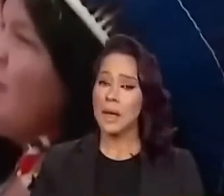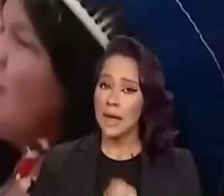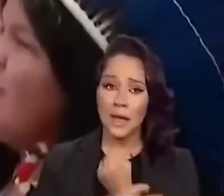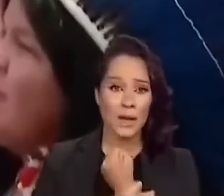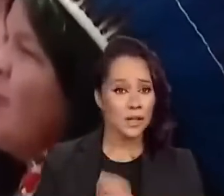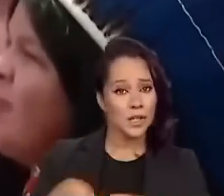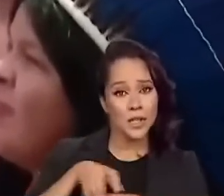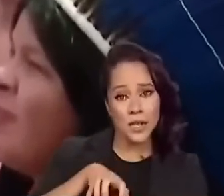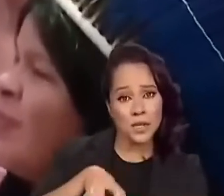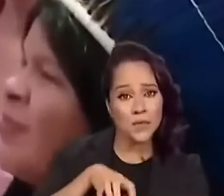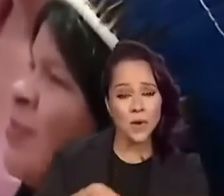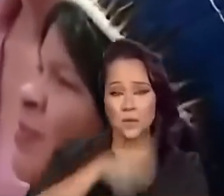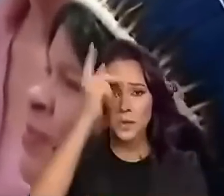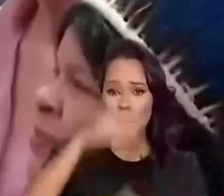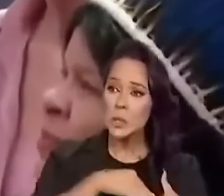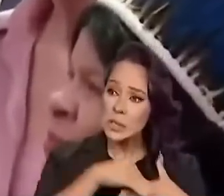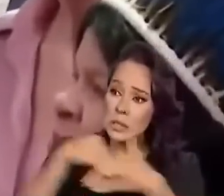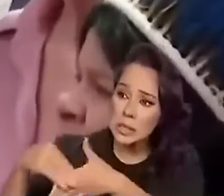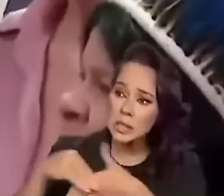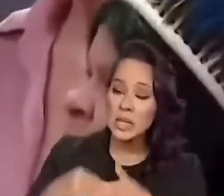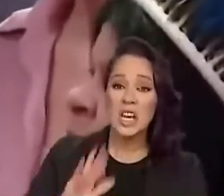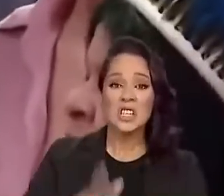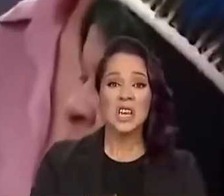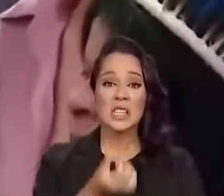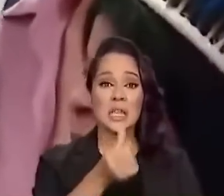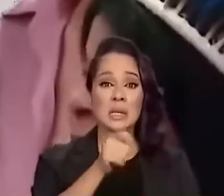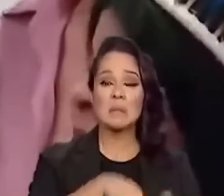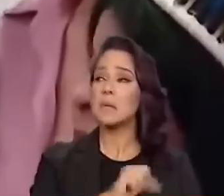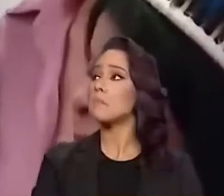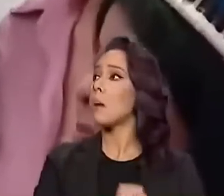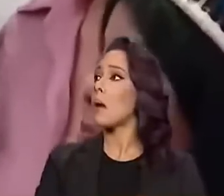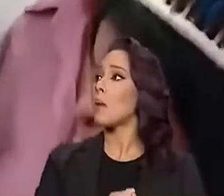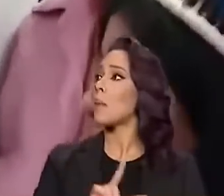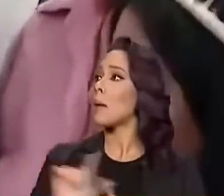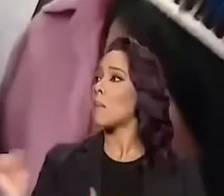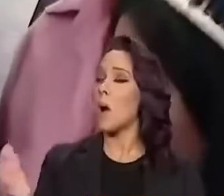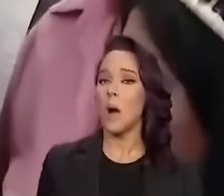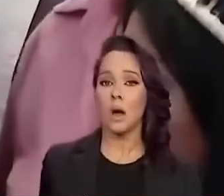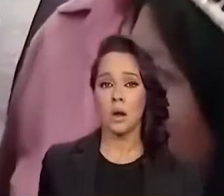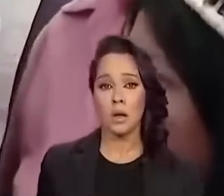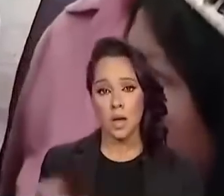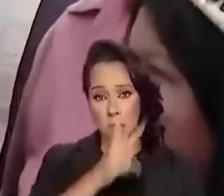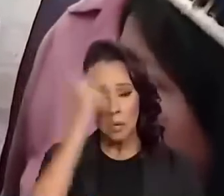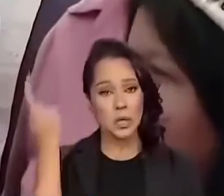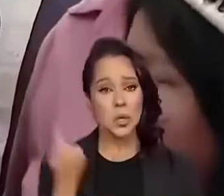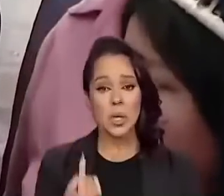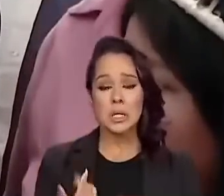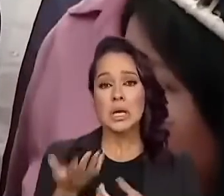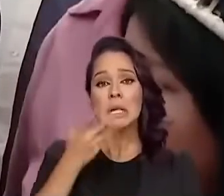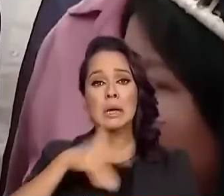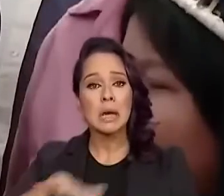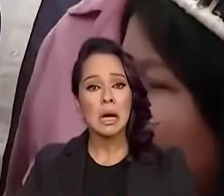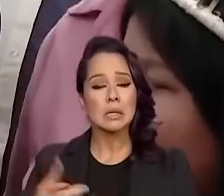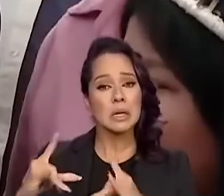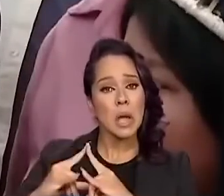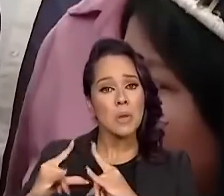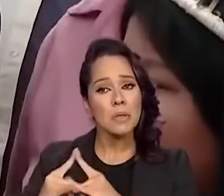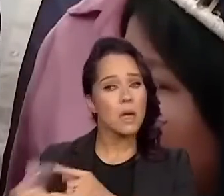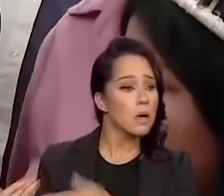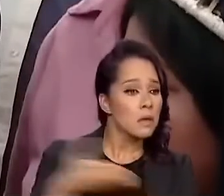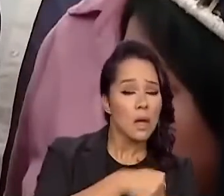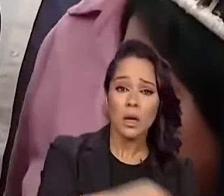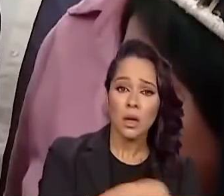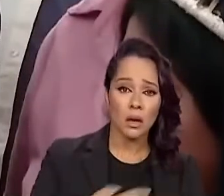garantir transporte para levar as pessoas que estão há 6 meses esperando aqui para ir embora. Pessoas que deixaram crianças na aldeia e que estão